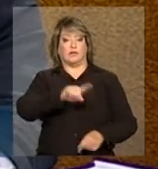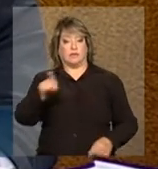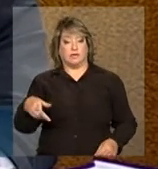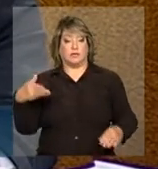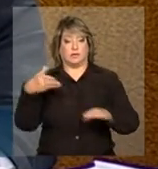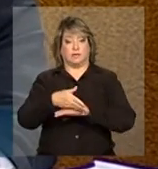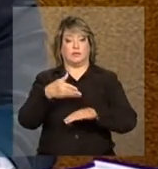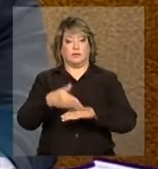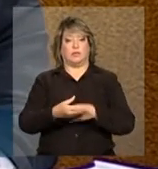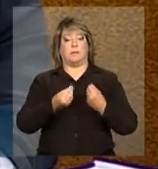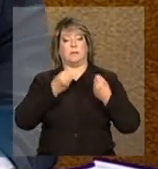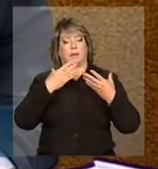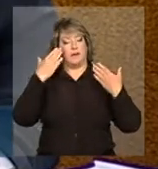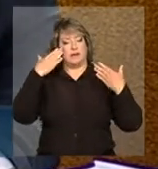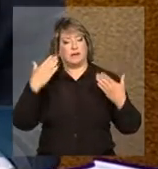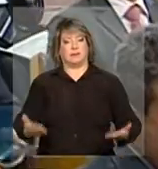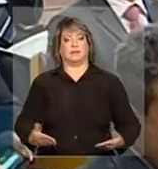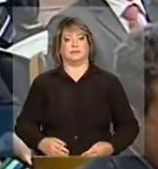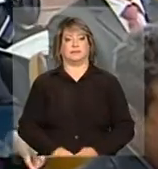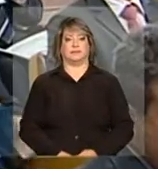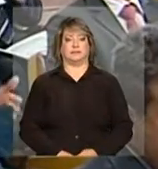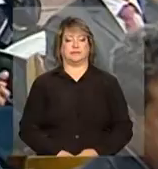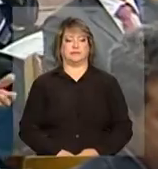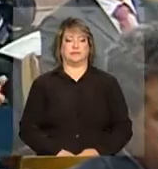participação de todos vocês. Muito obrigado.